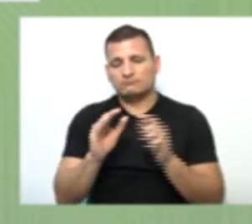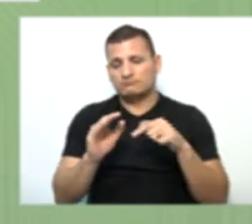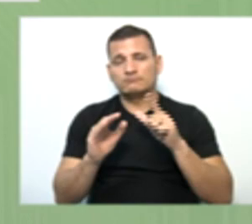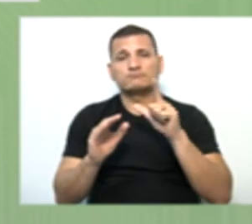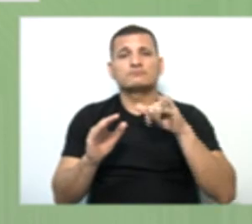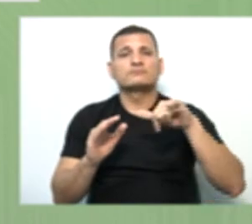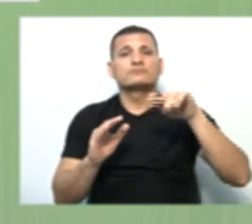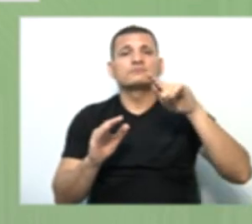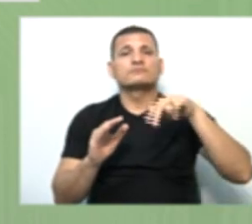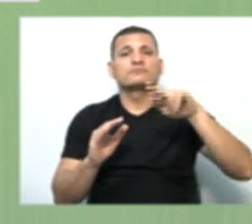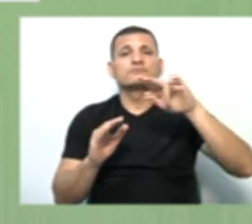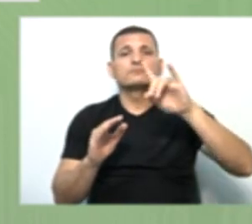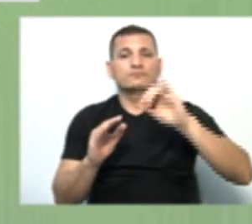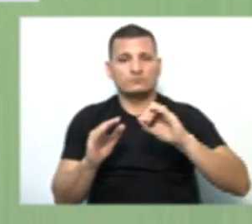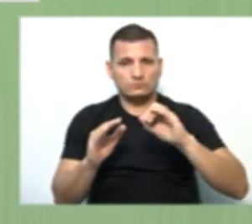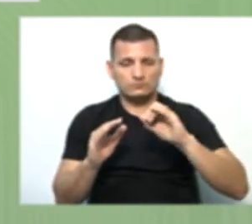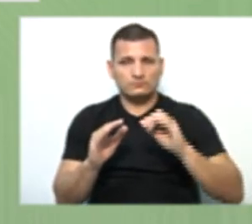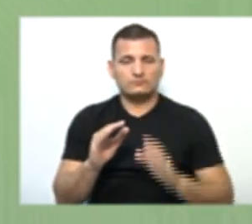meu passivo.